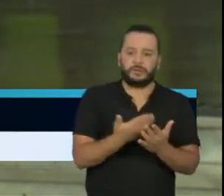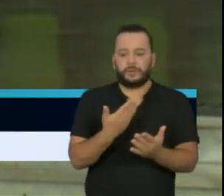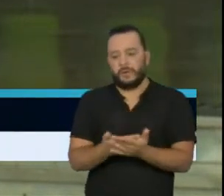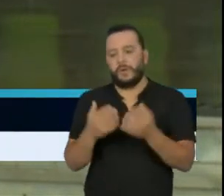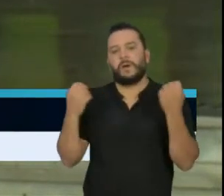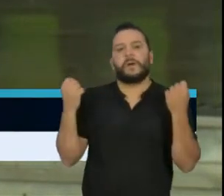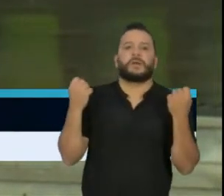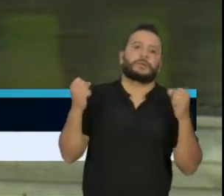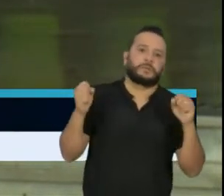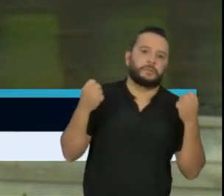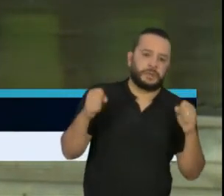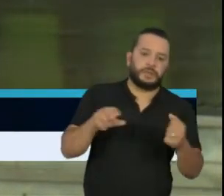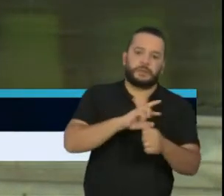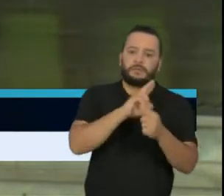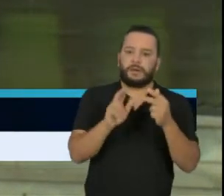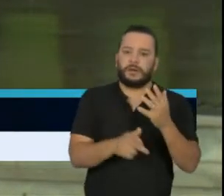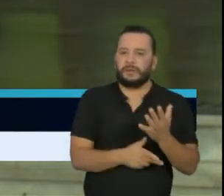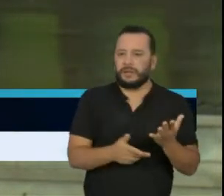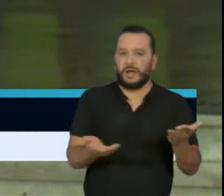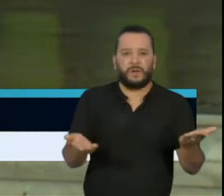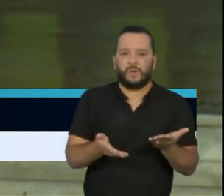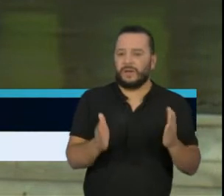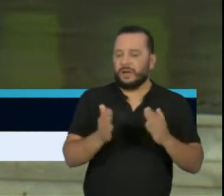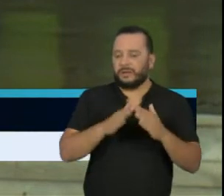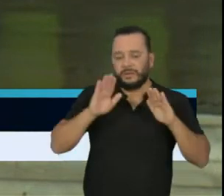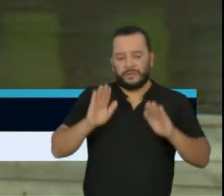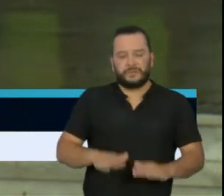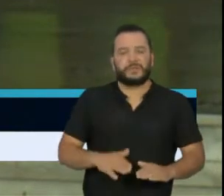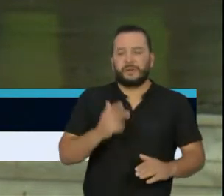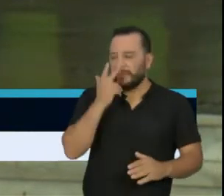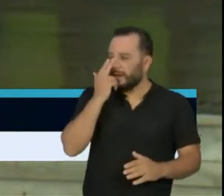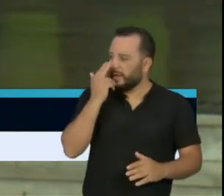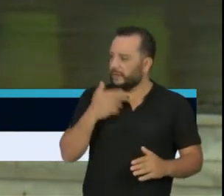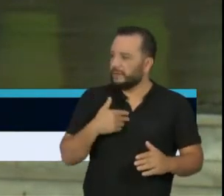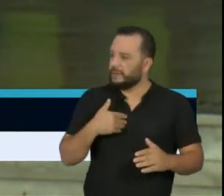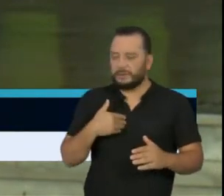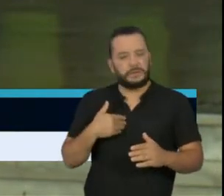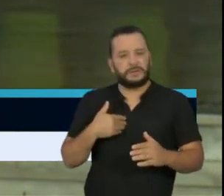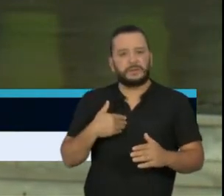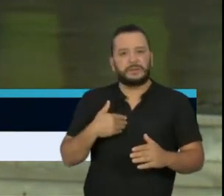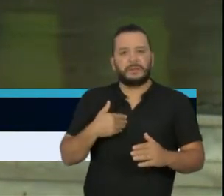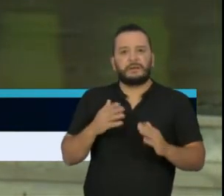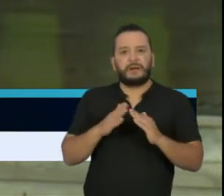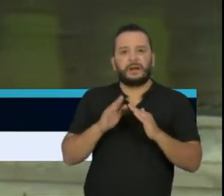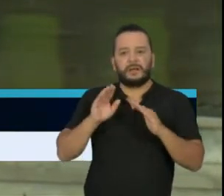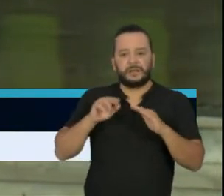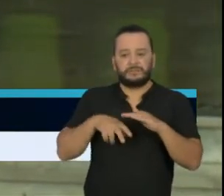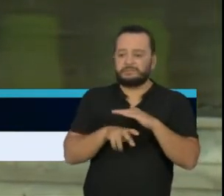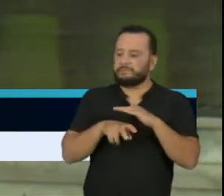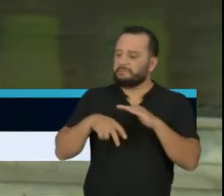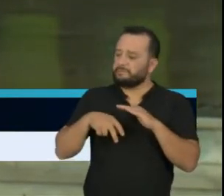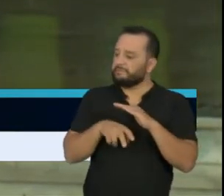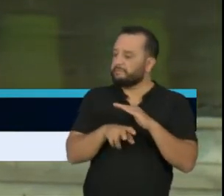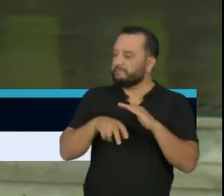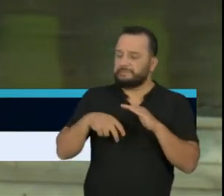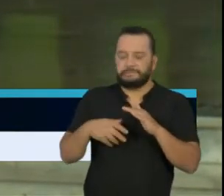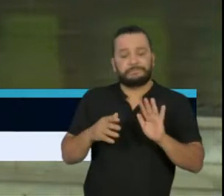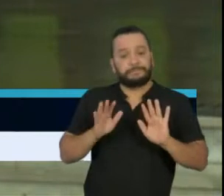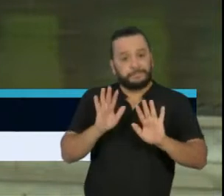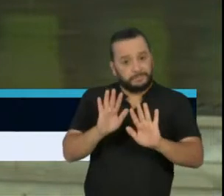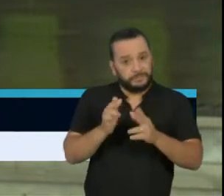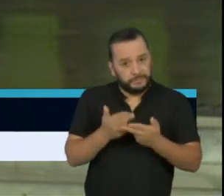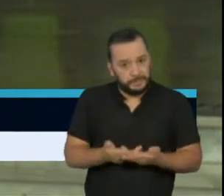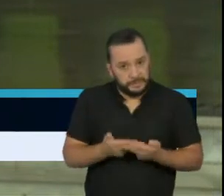a nossa liberdade de ir e vir restringida, mas agora é um momento decisivo. É a hora